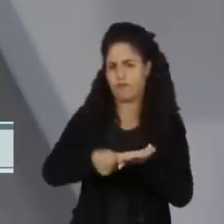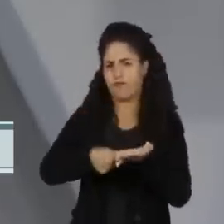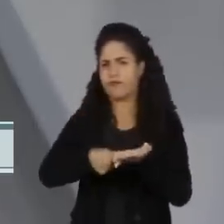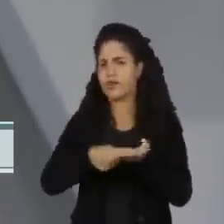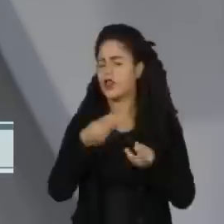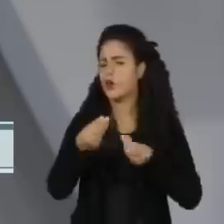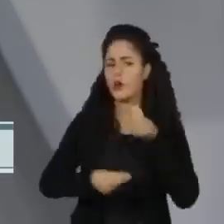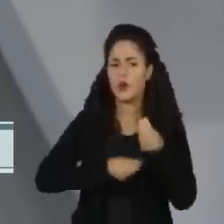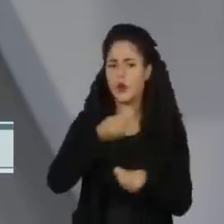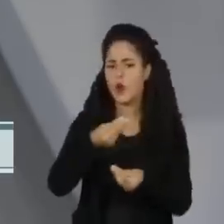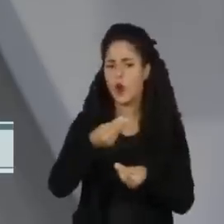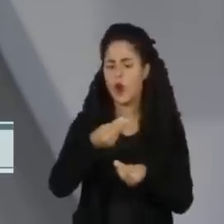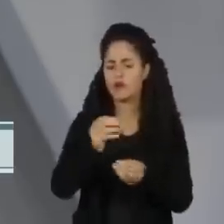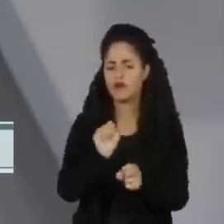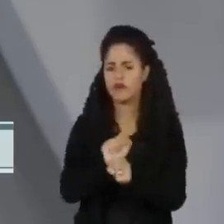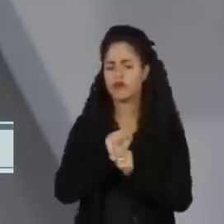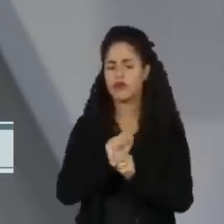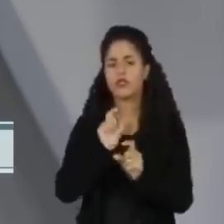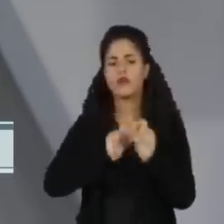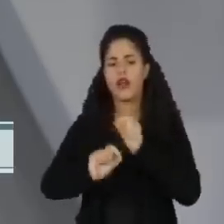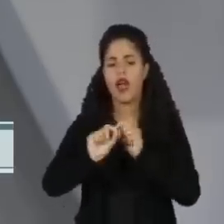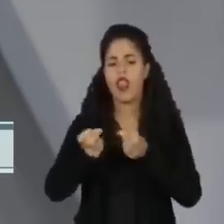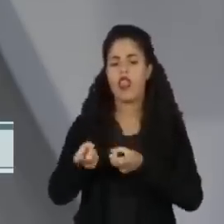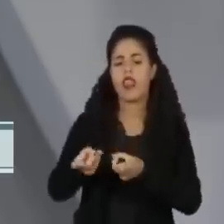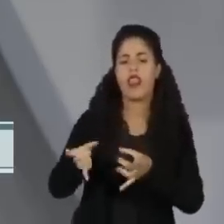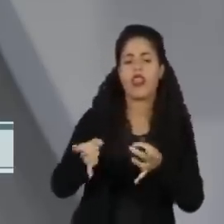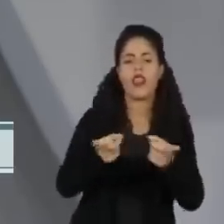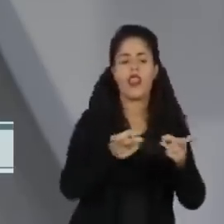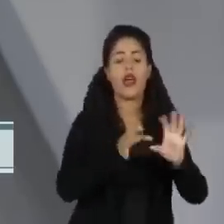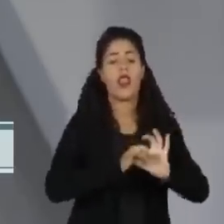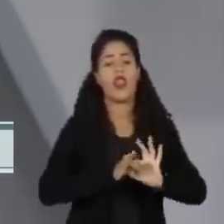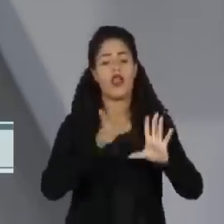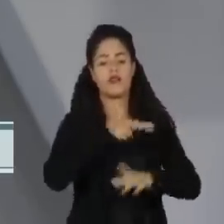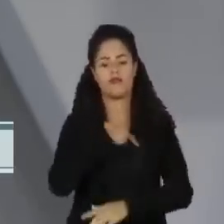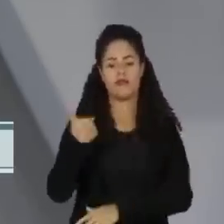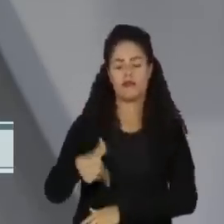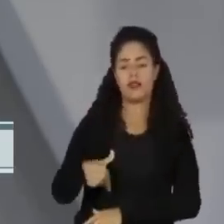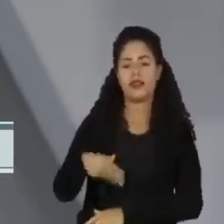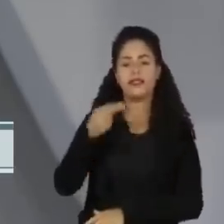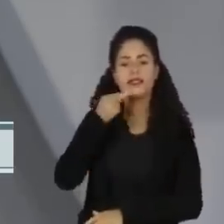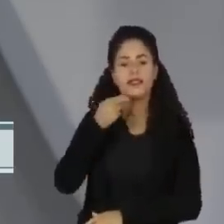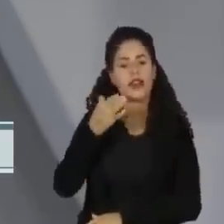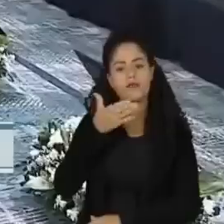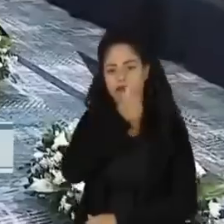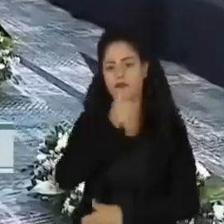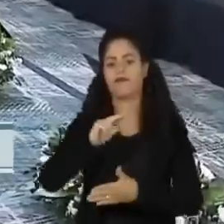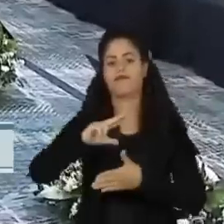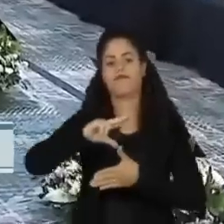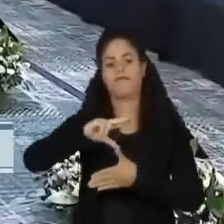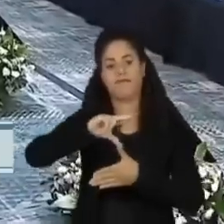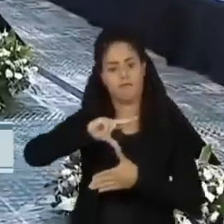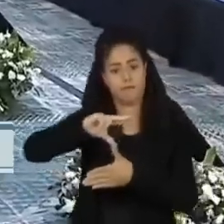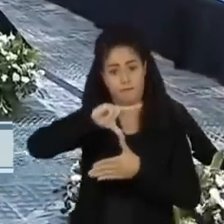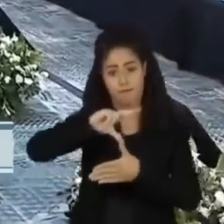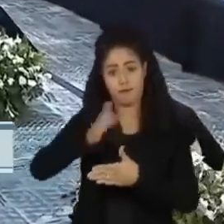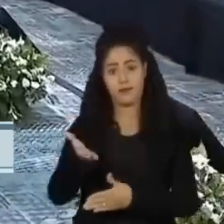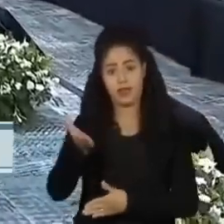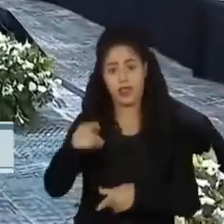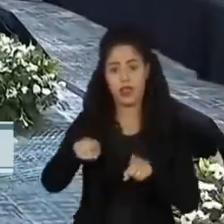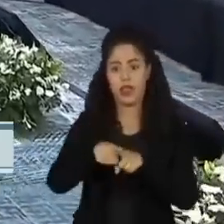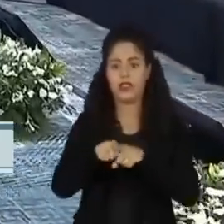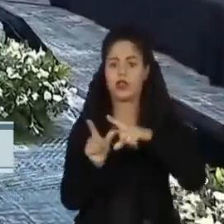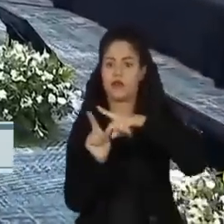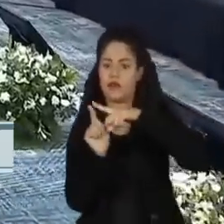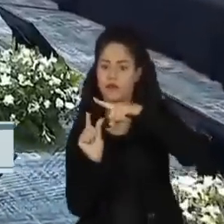frear o acordo de livre comércio do Uruguai com a China e assim salvar o Mercosul ainda em Buenos